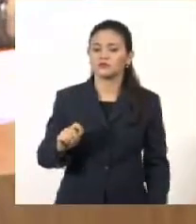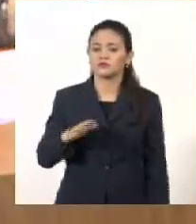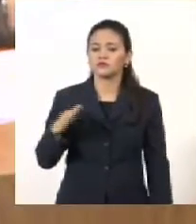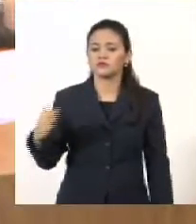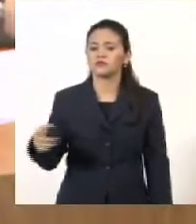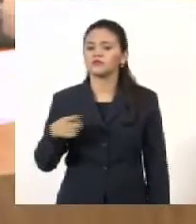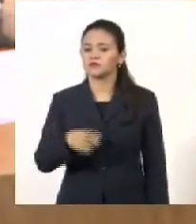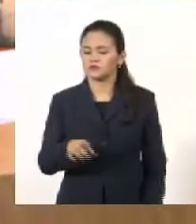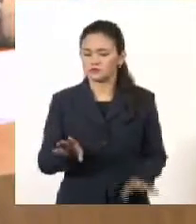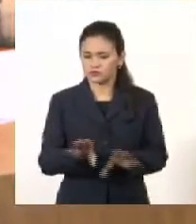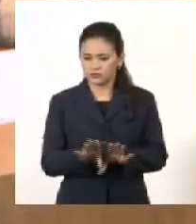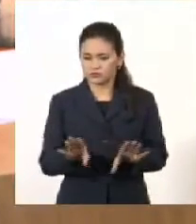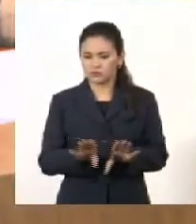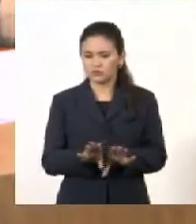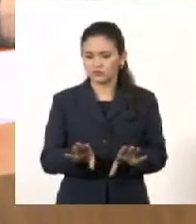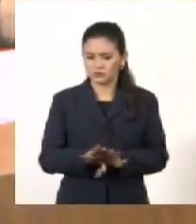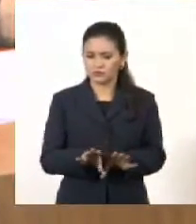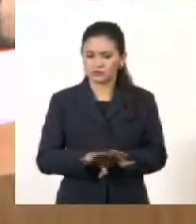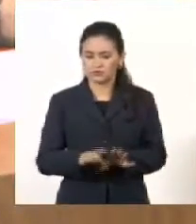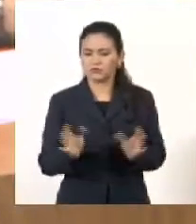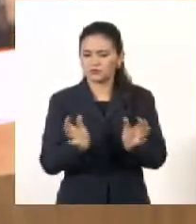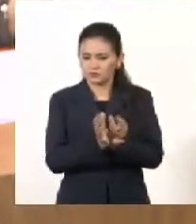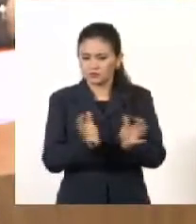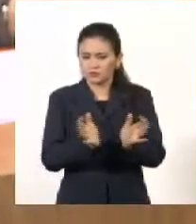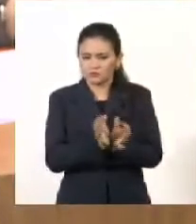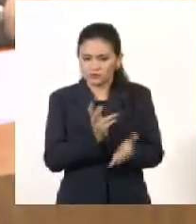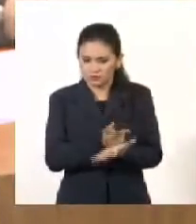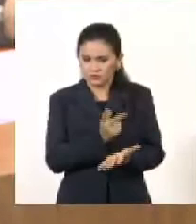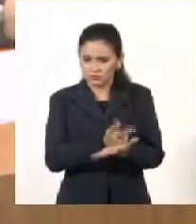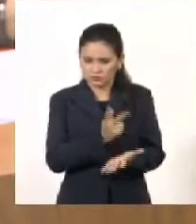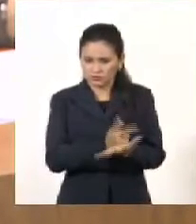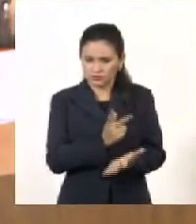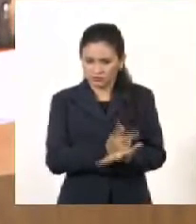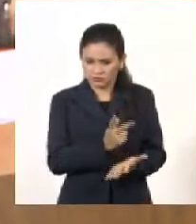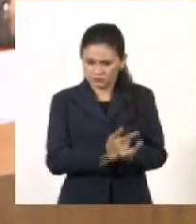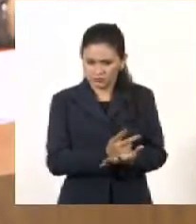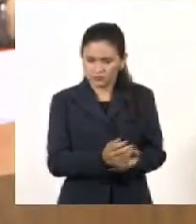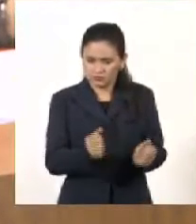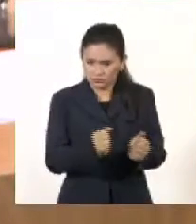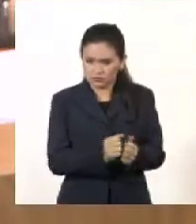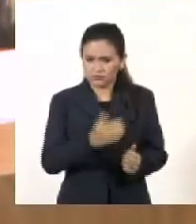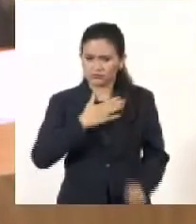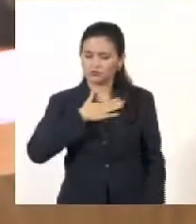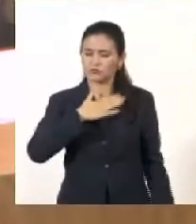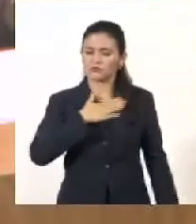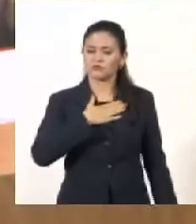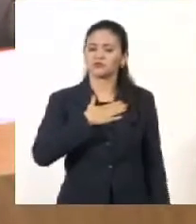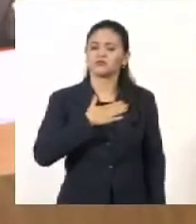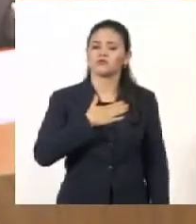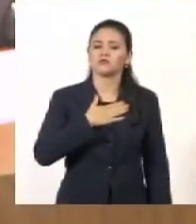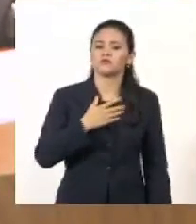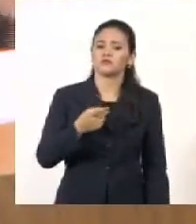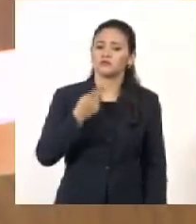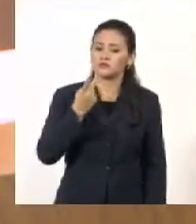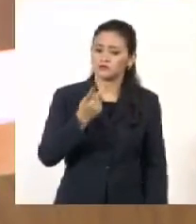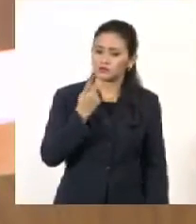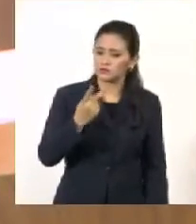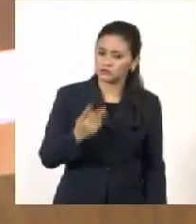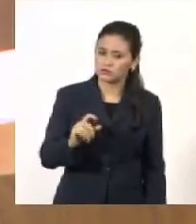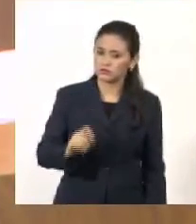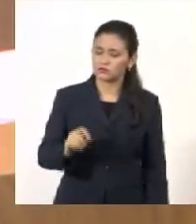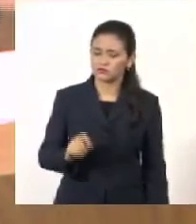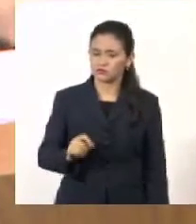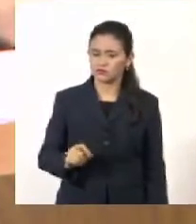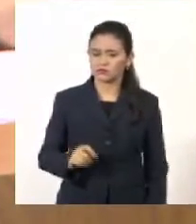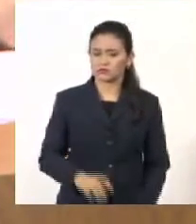também faziam parte do mesmo grupo político que eu fazia parte, Eles mesmos diziam que